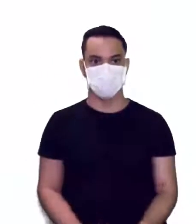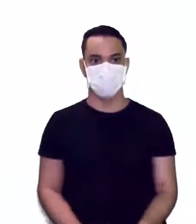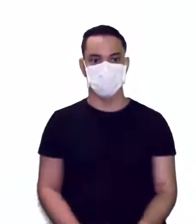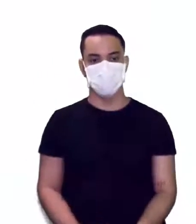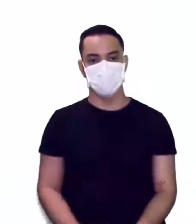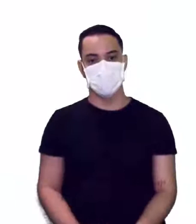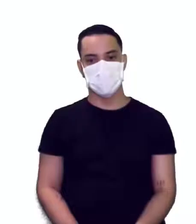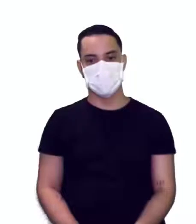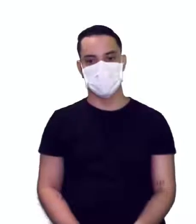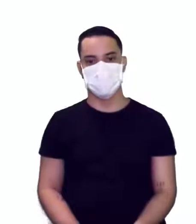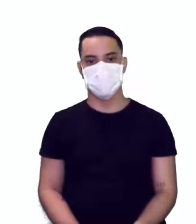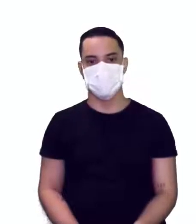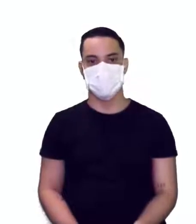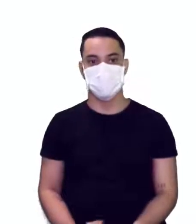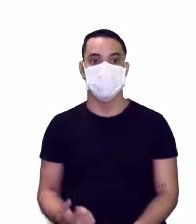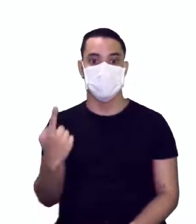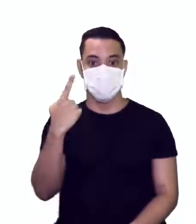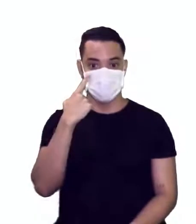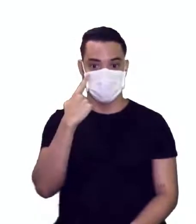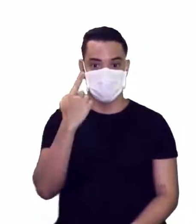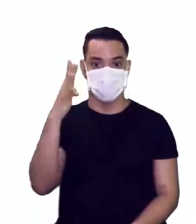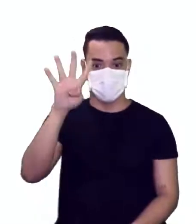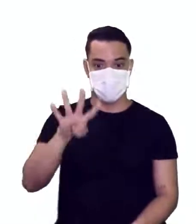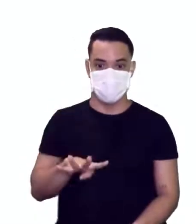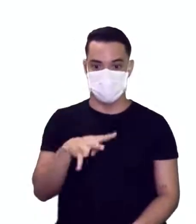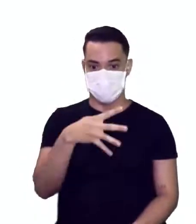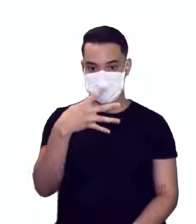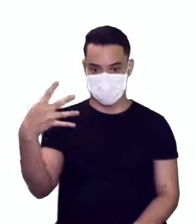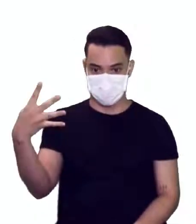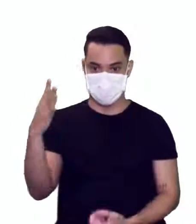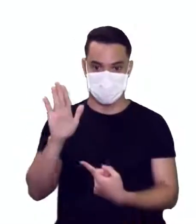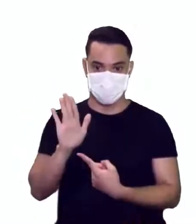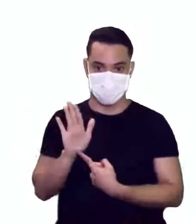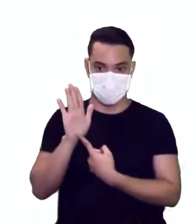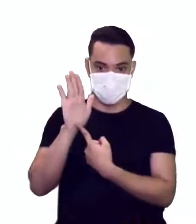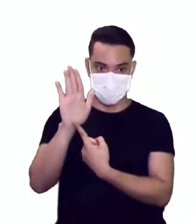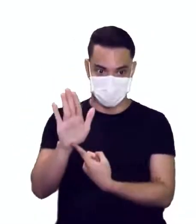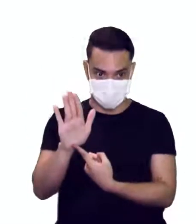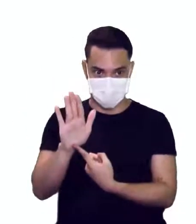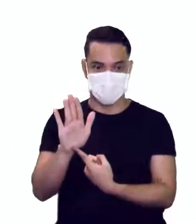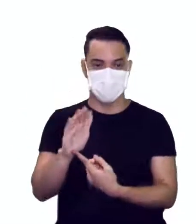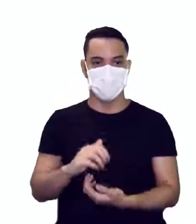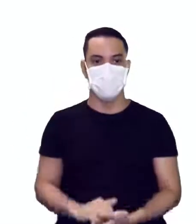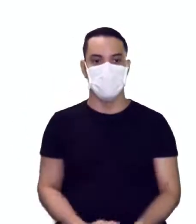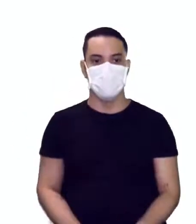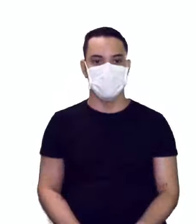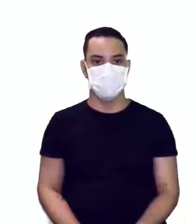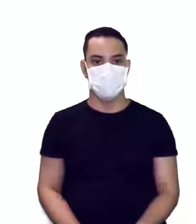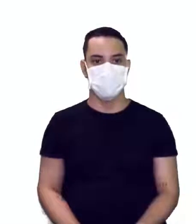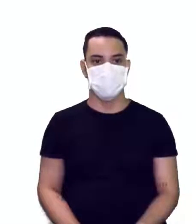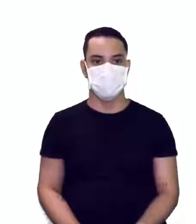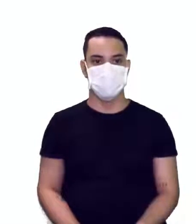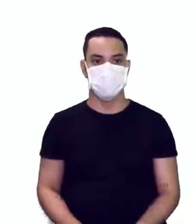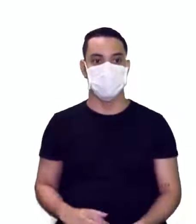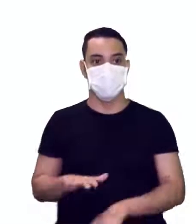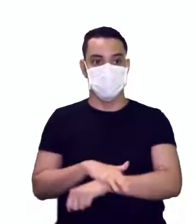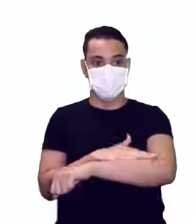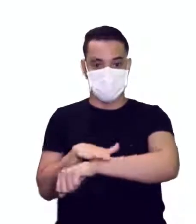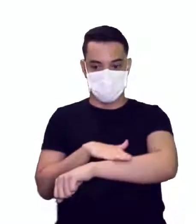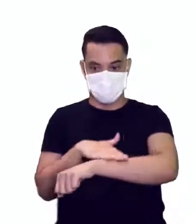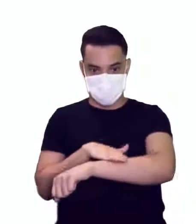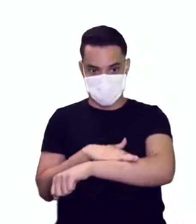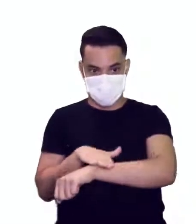só ali, ó. Vamos ver essa tabela, como é mostrada ali. A gente começou aqui no topo com pele